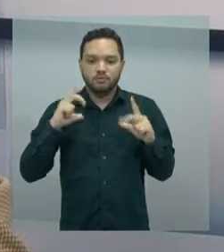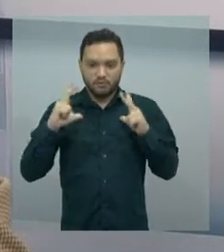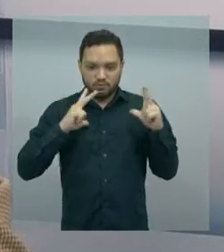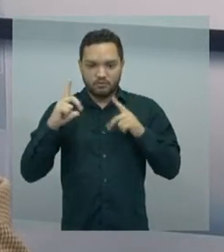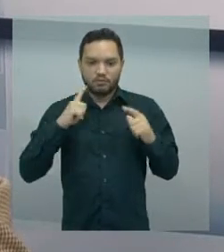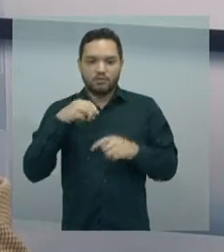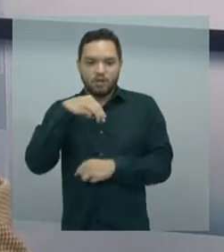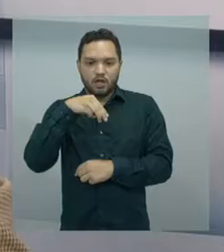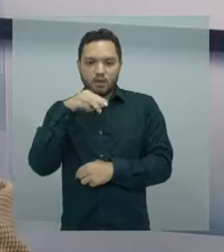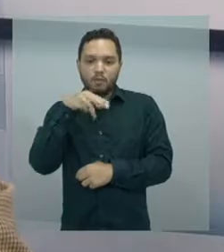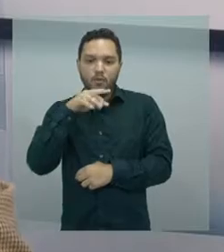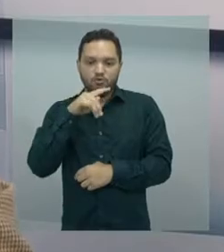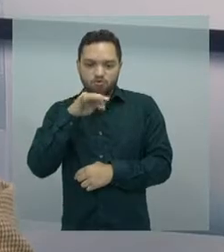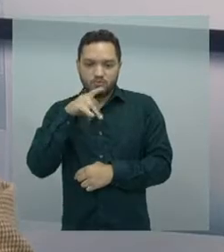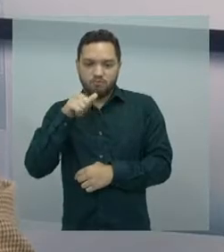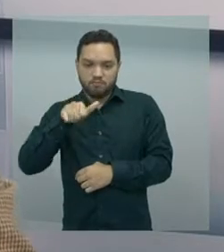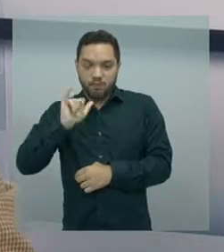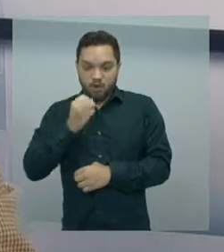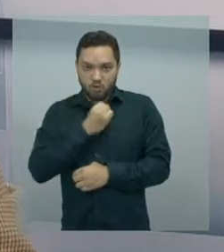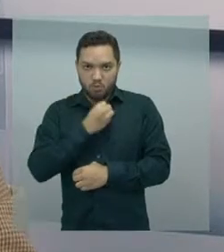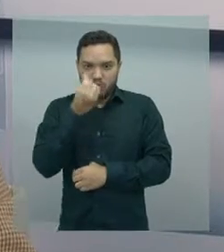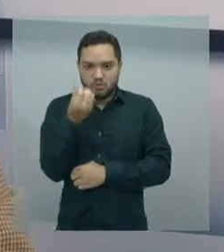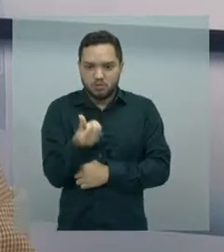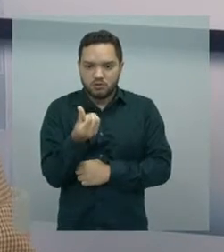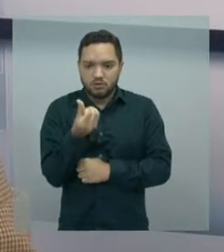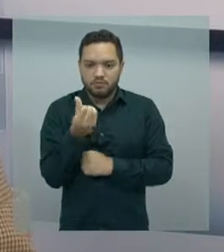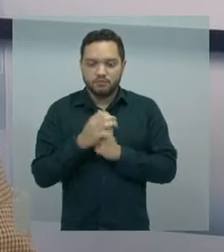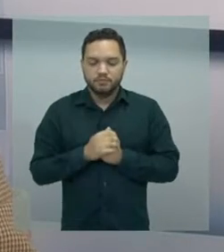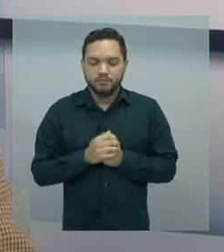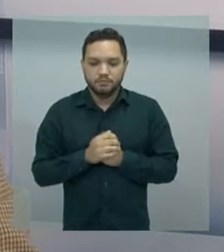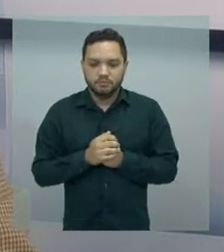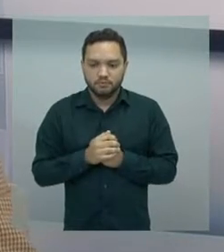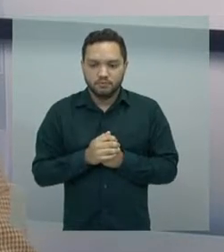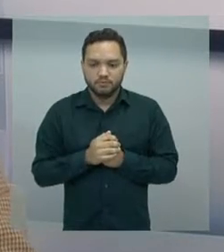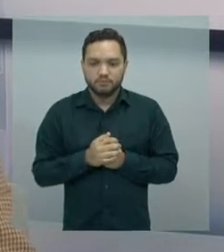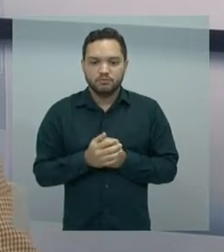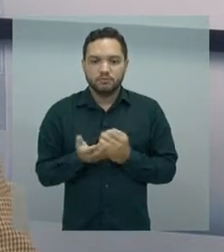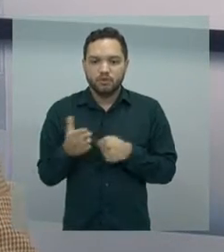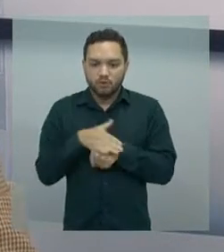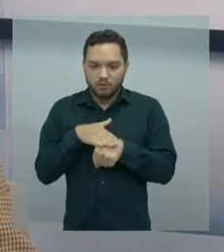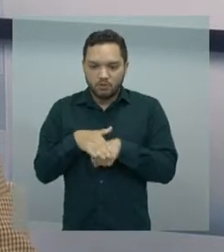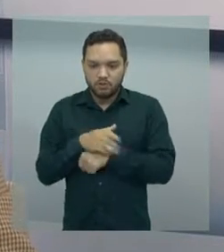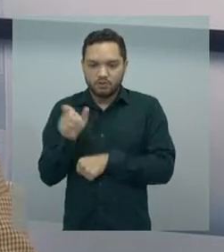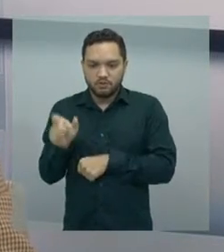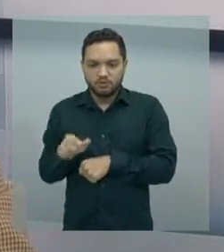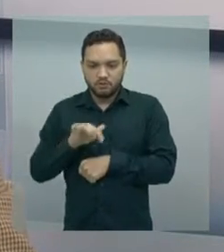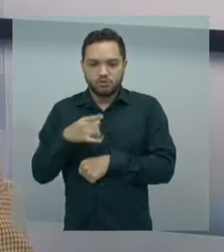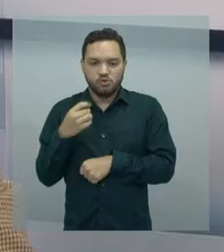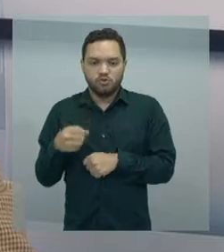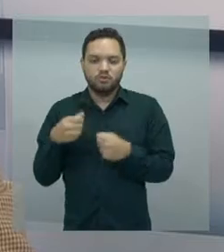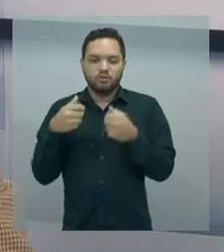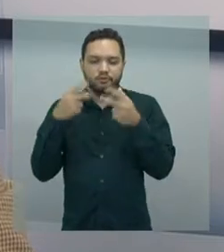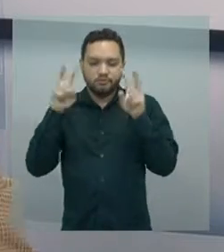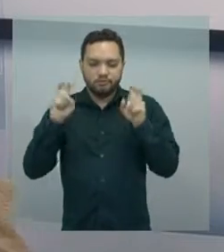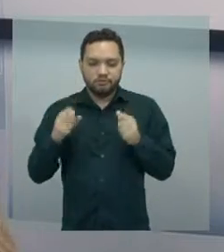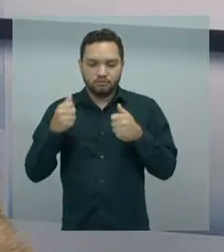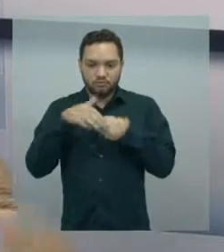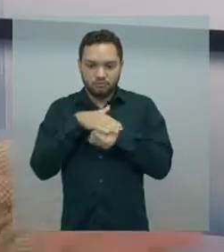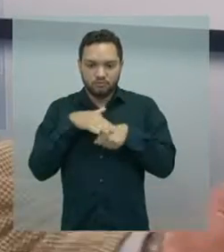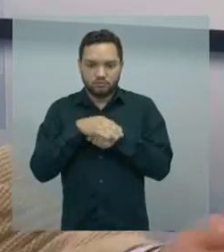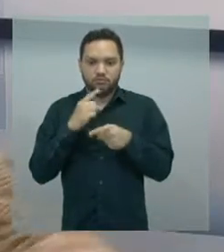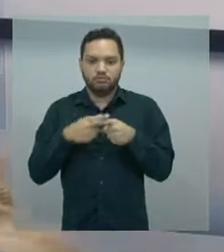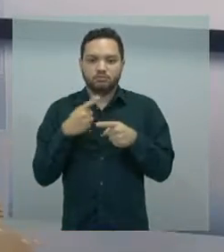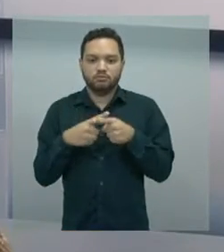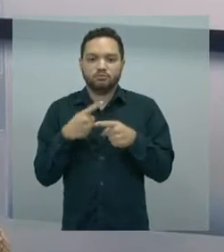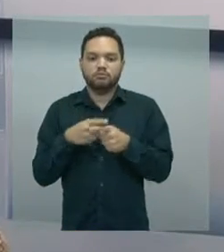na Multiplay, canal 6 da Multiplay. Dito isso, voltar aqui com o doutor João, que ele tem que falar sobre muita coisa. O INESP, além de